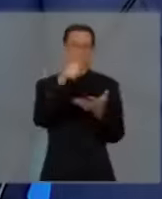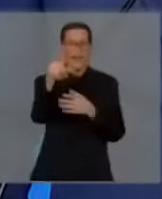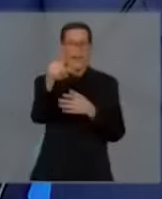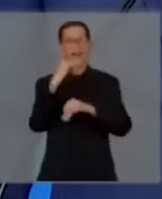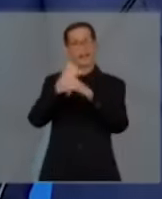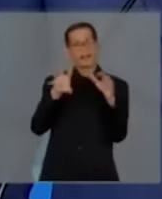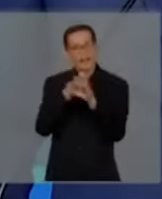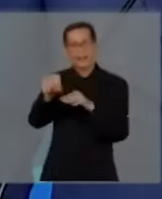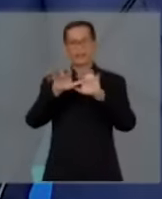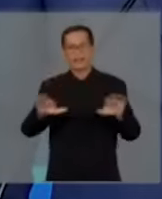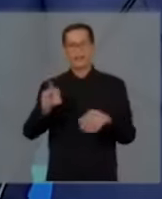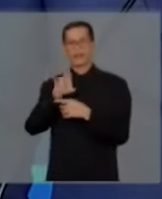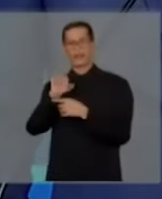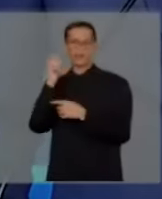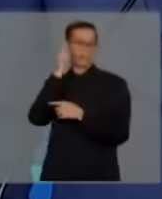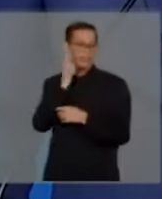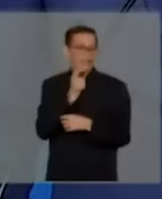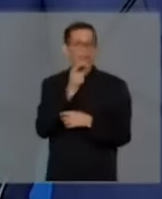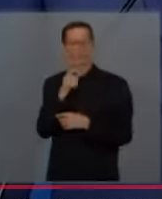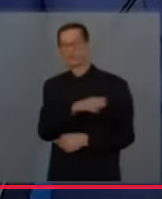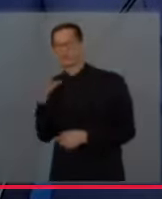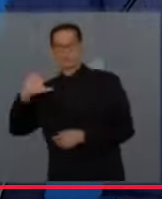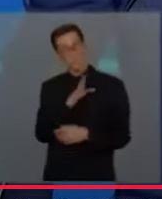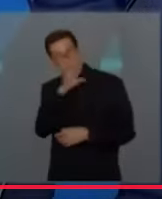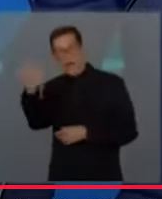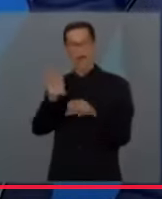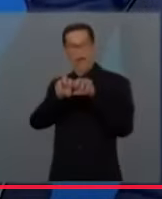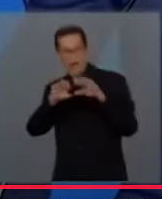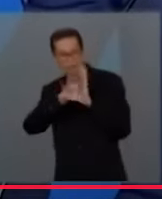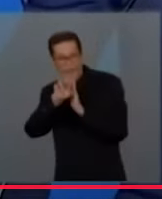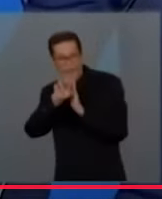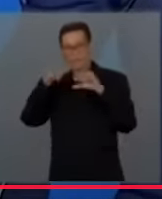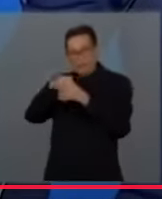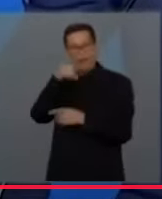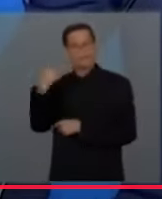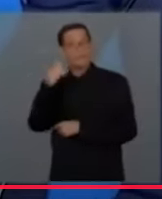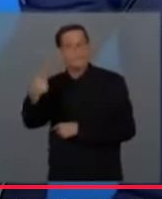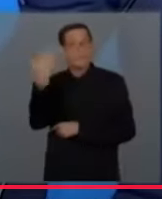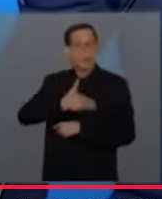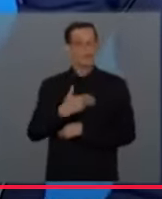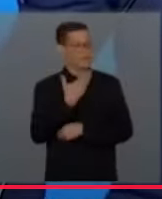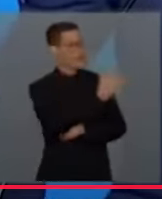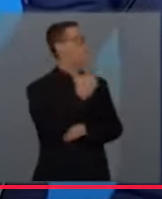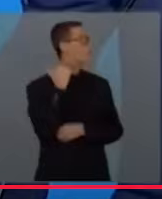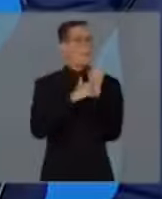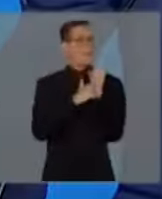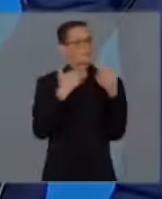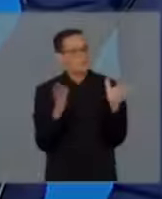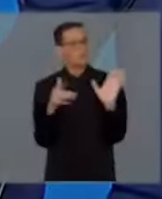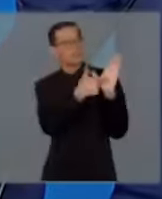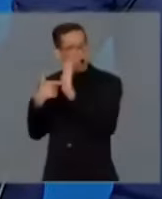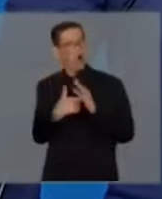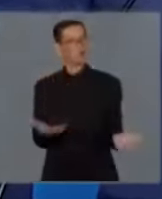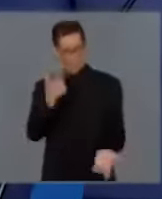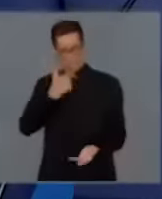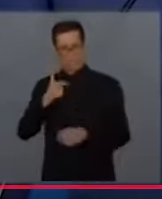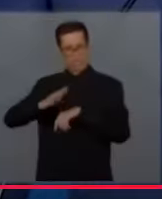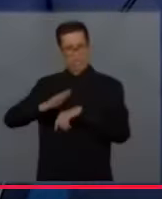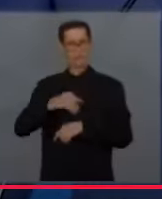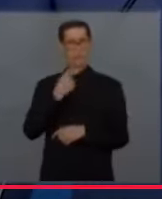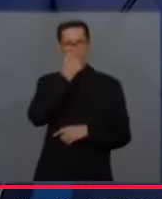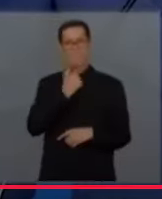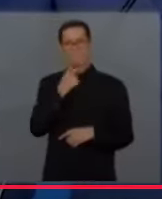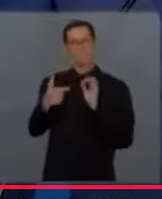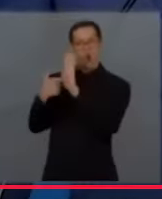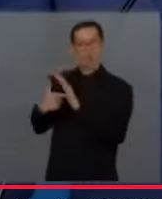digite aí Ricardo Nunes cunhado PCC vá no Google e veja E aí eu peço para ele abrir o cilo bancário ele diz que não abre eu abre o meu vai tá lá o meu salário vai tá lá nos últimos 20 anos do que que eu